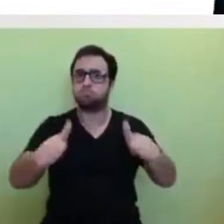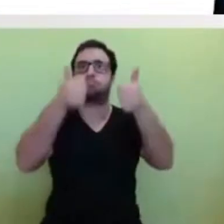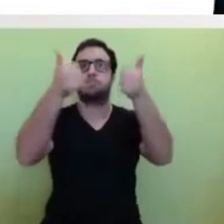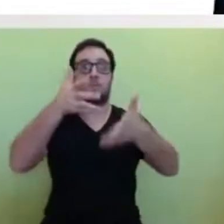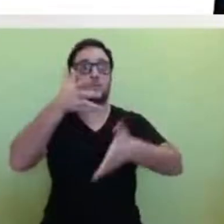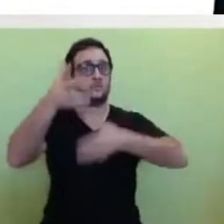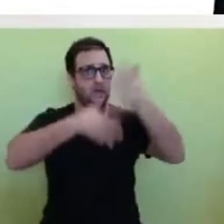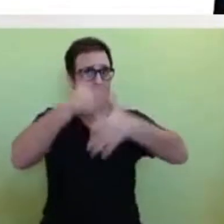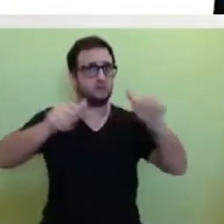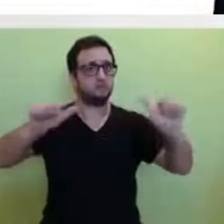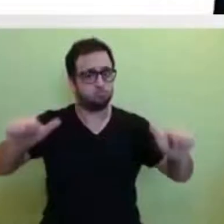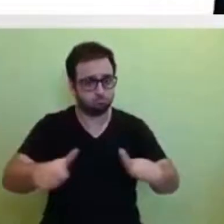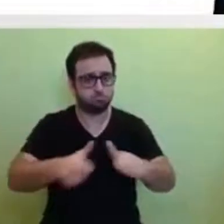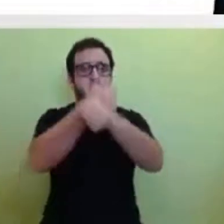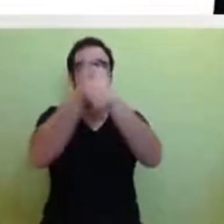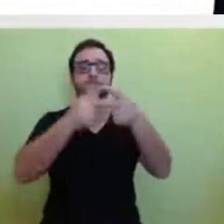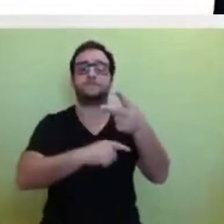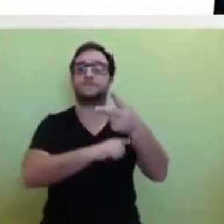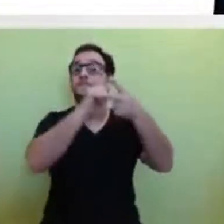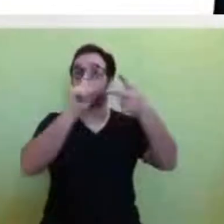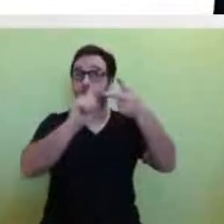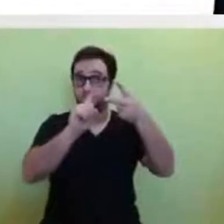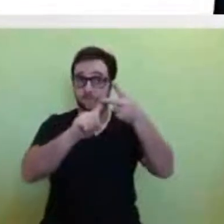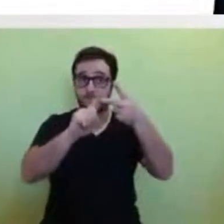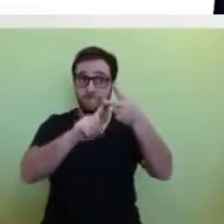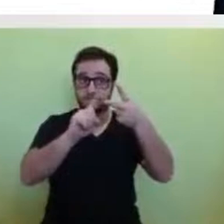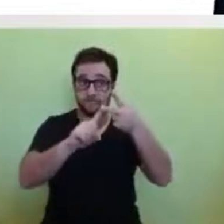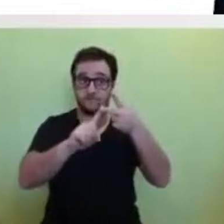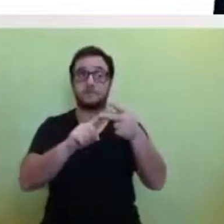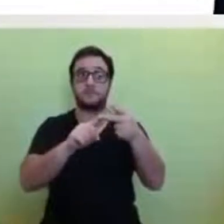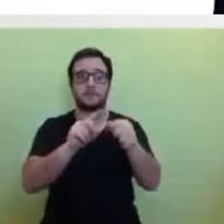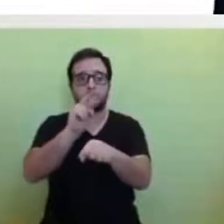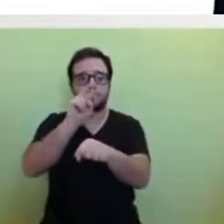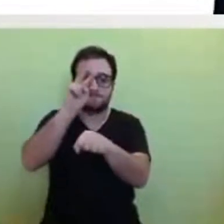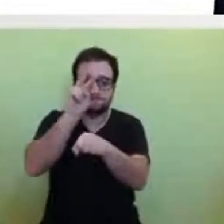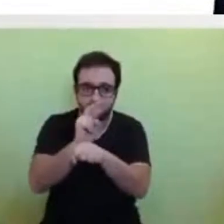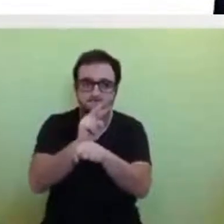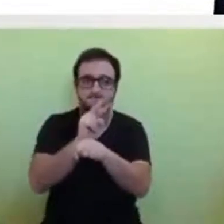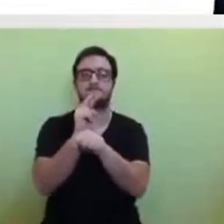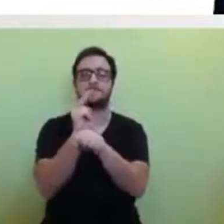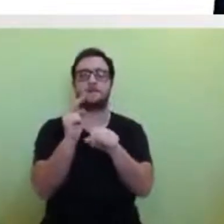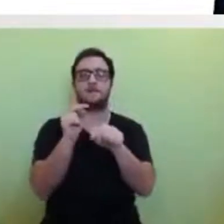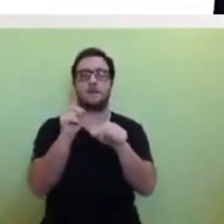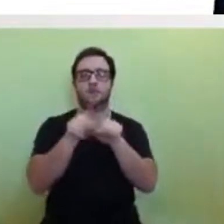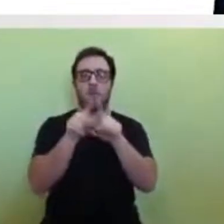da área, já está dito e batido que língua de sinais é língua,